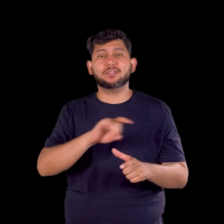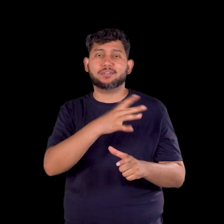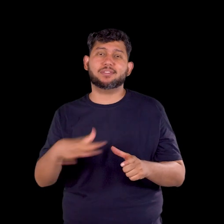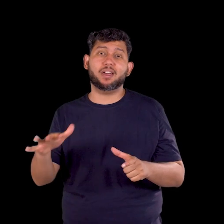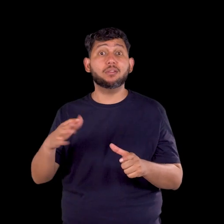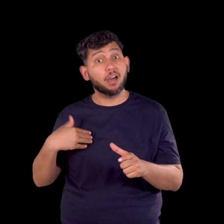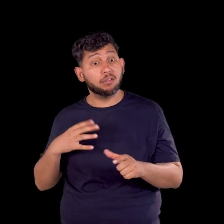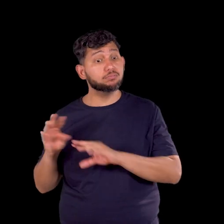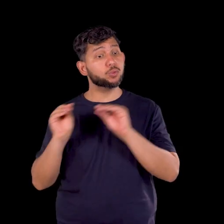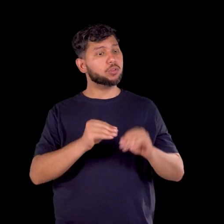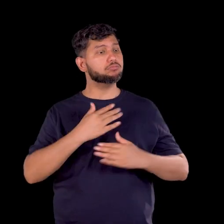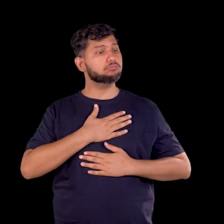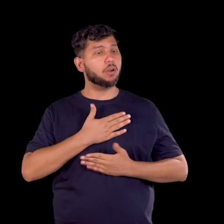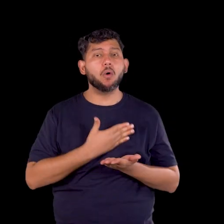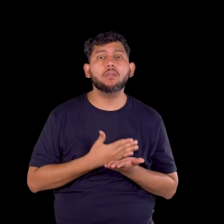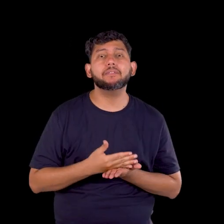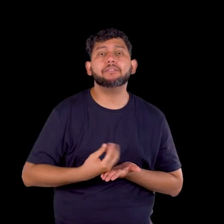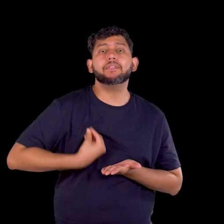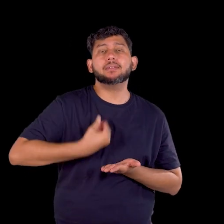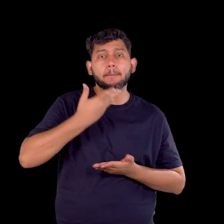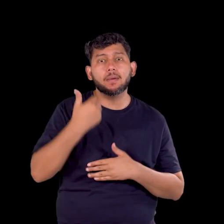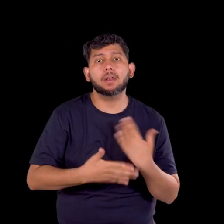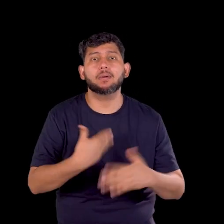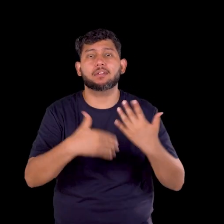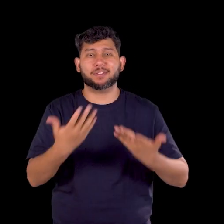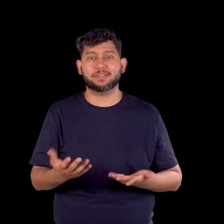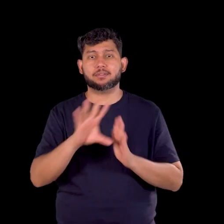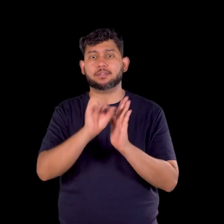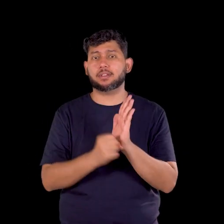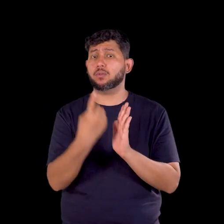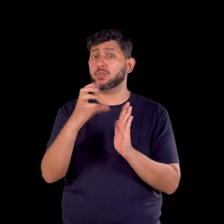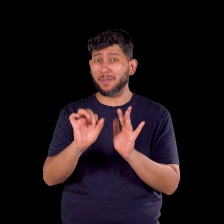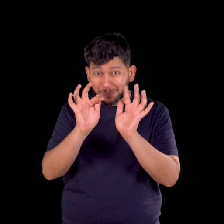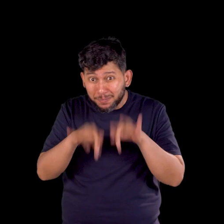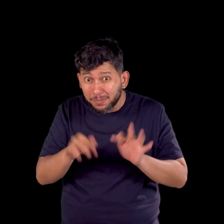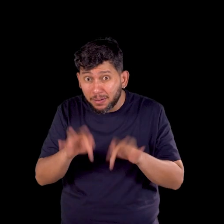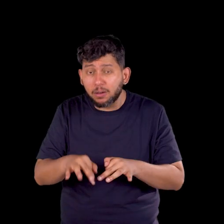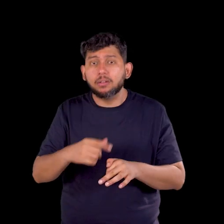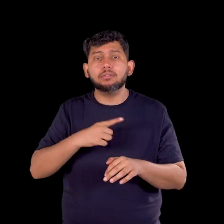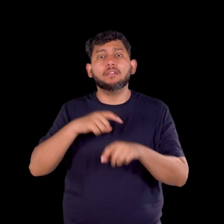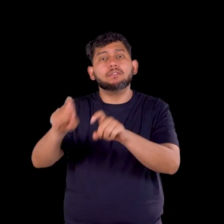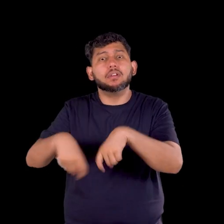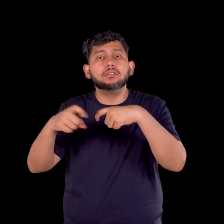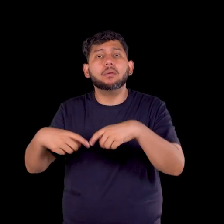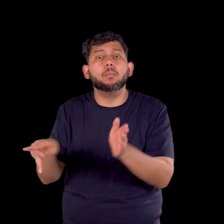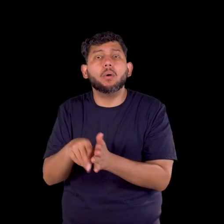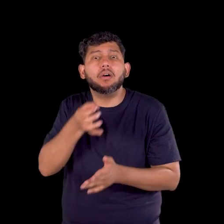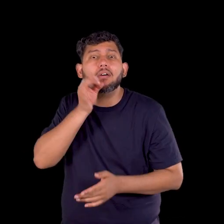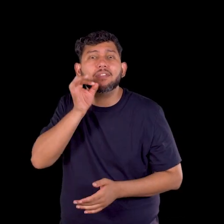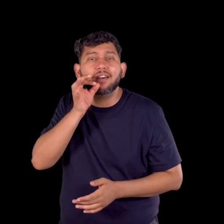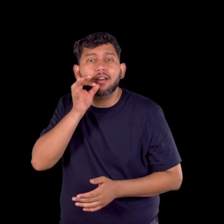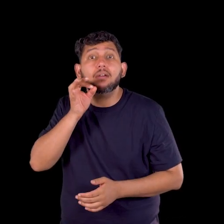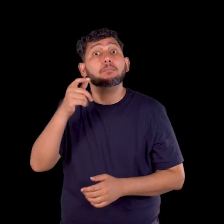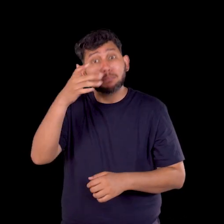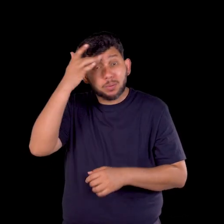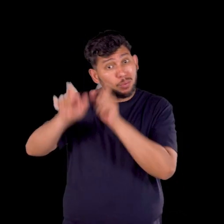suas vidas. Esse movimento se intensificou no final do século XIX, quando as grandes fazendas cafeeiras demandavam